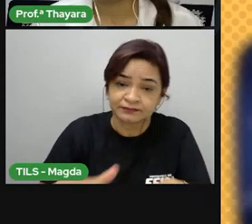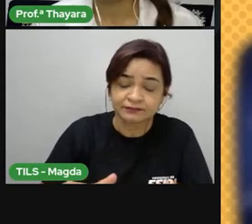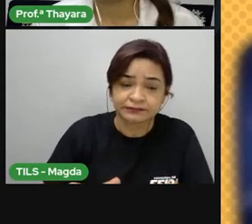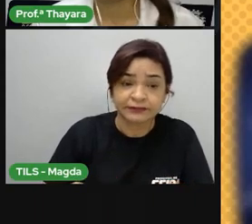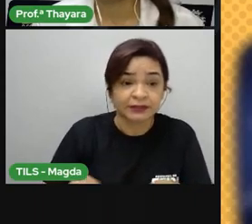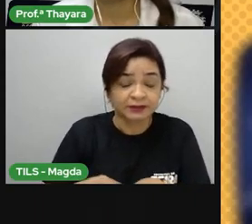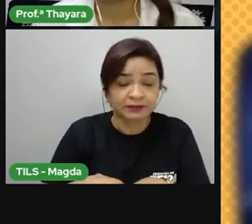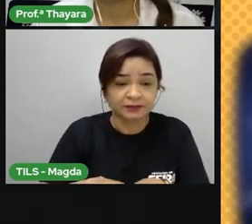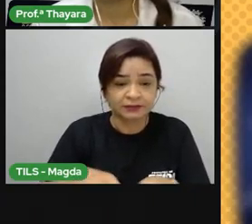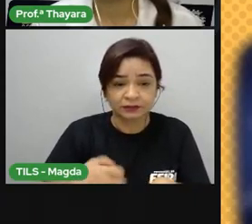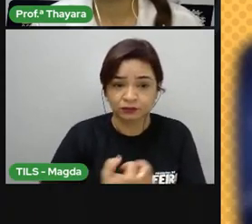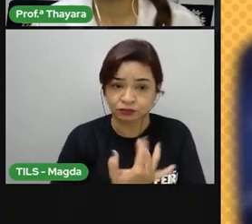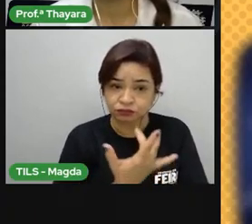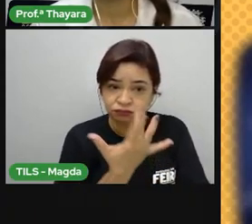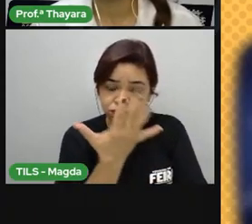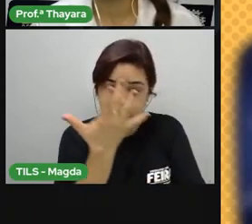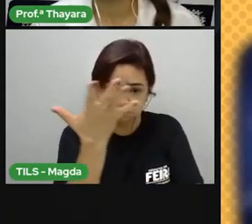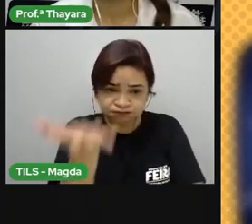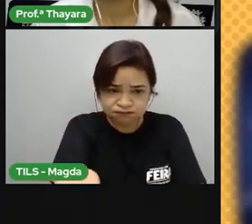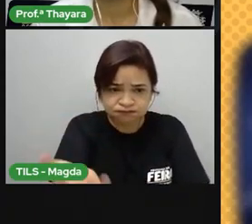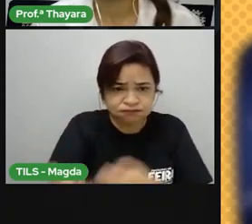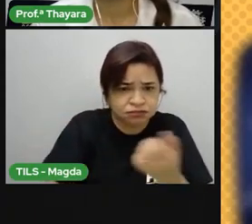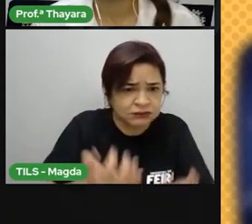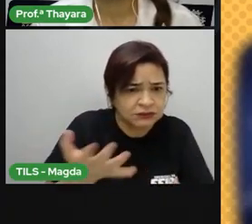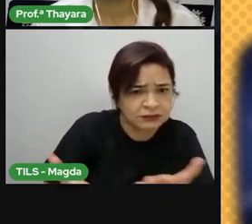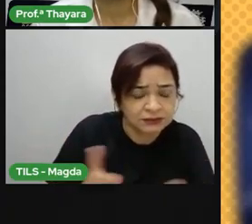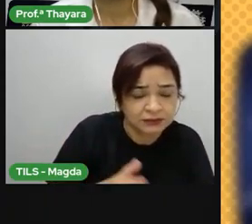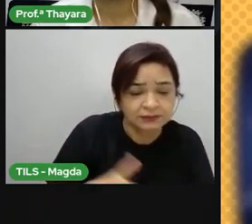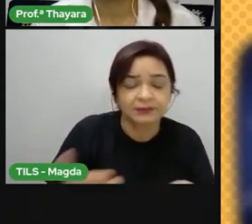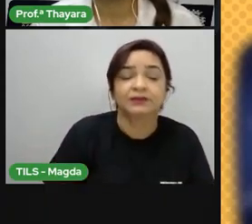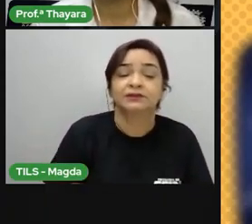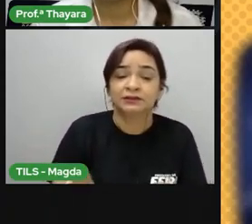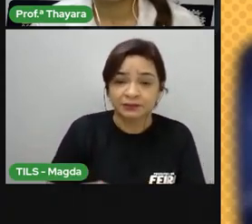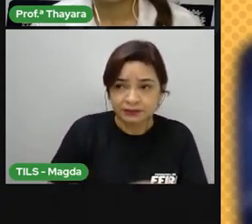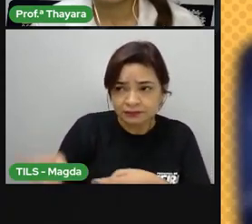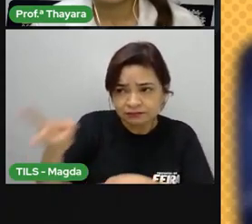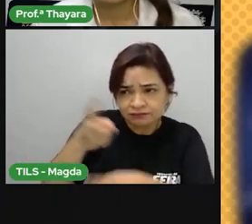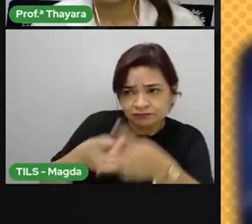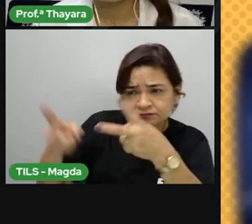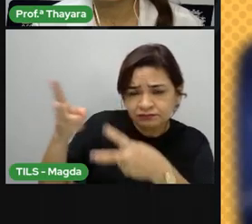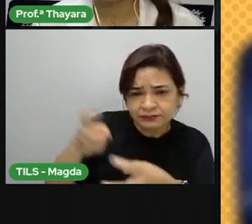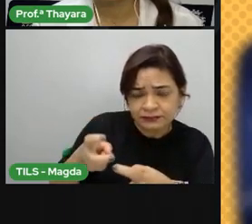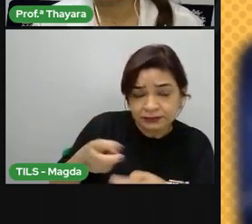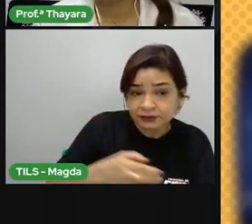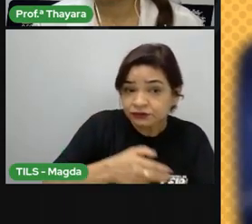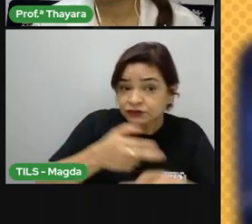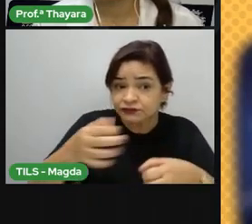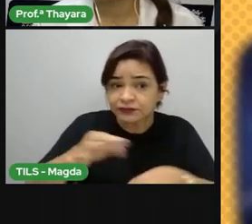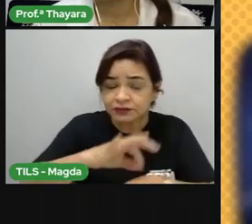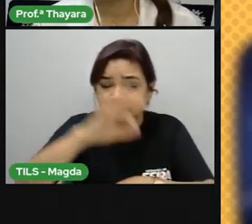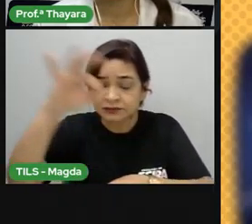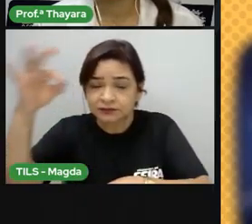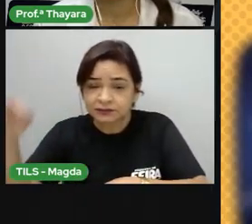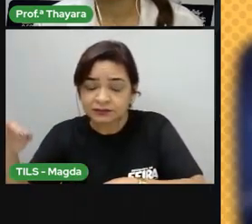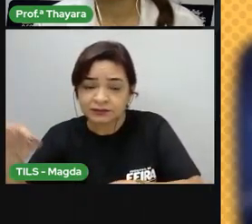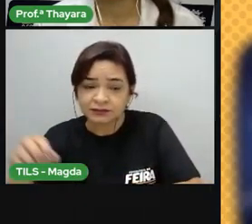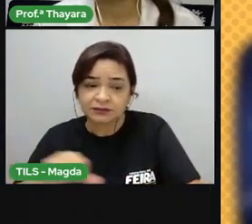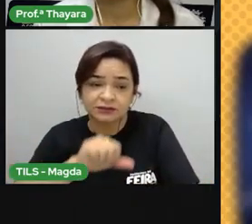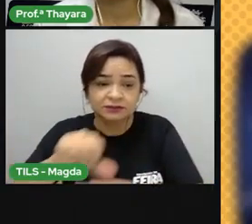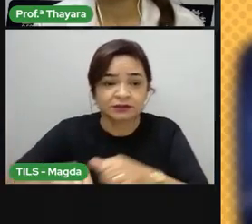incêndios florestais. Ainda assim, conseguiram detectar uma quantidade recorde de asteroides, graças a mudanças recentes nos softwares e